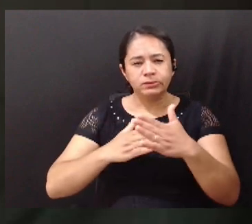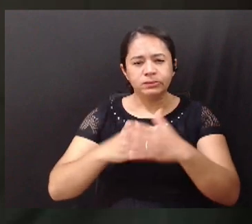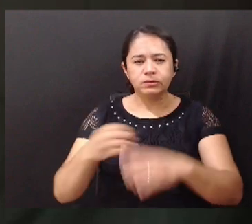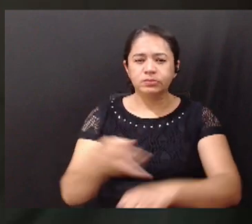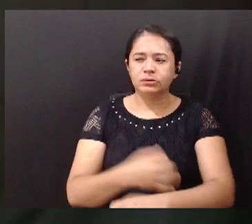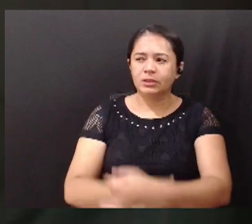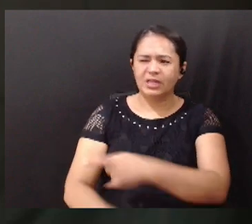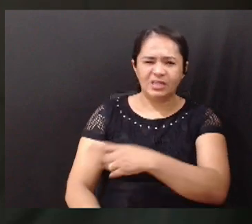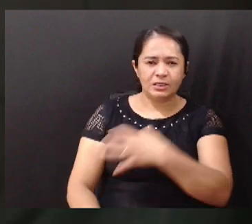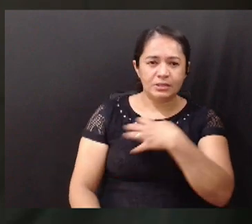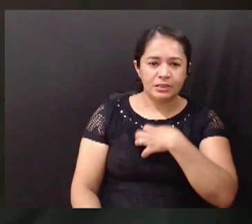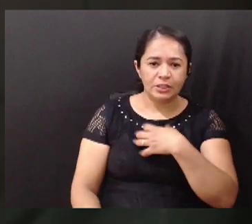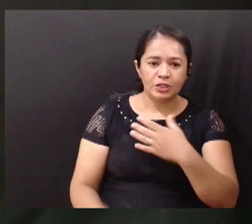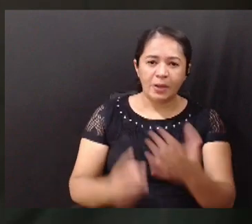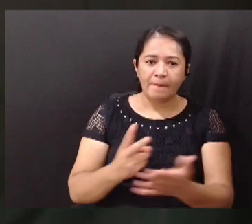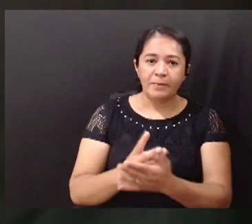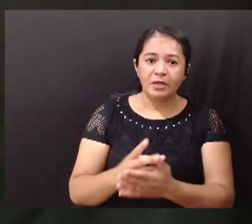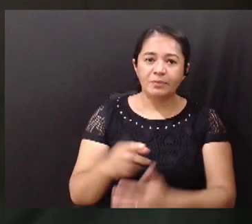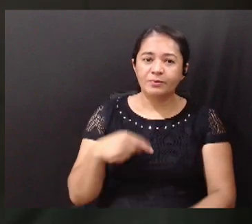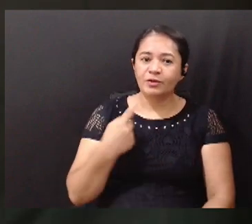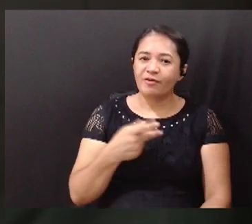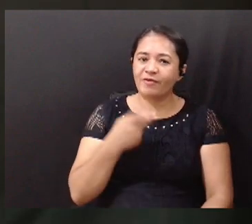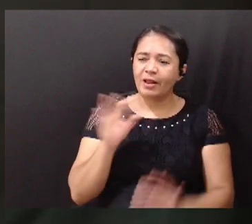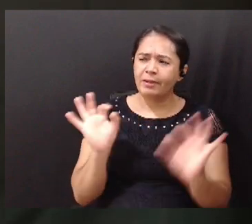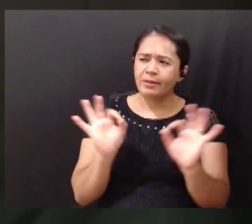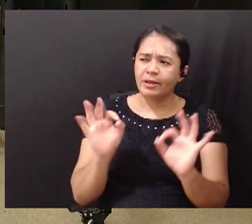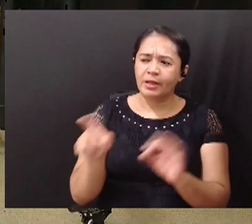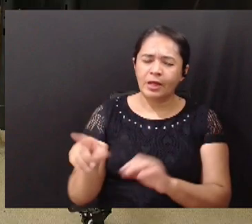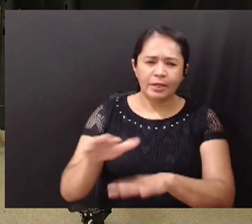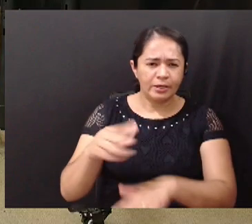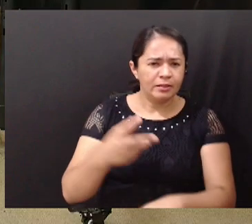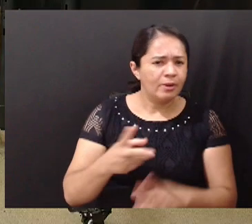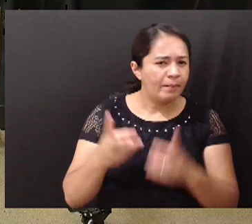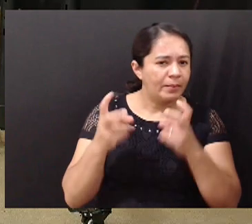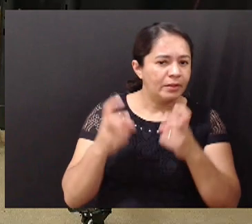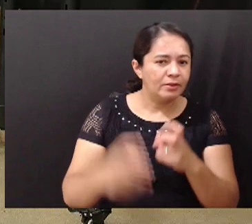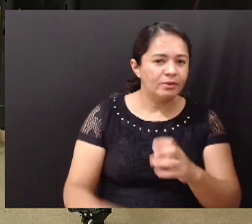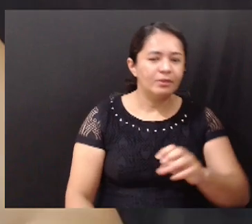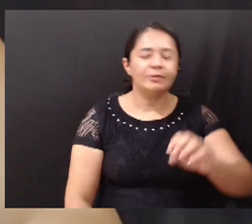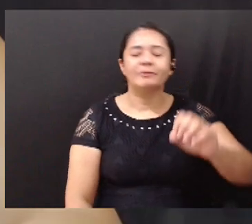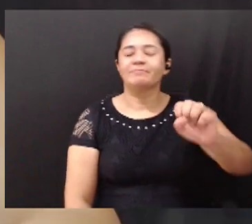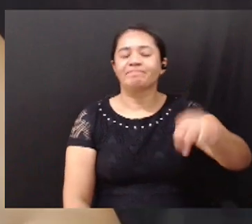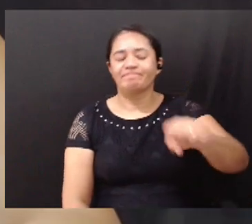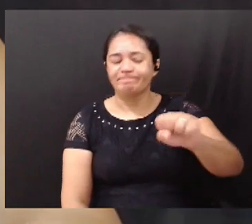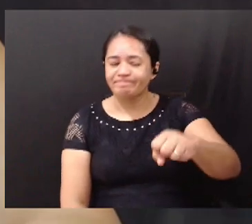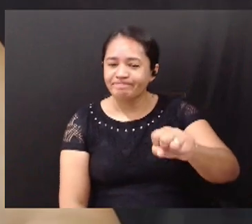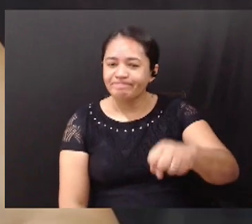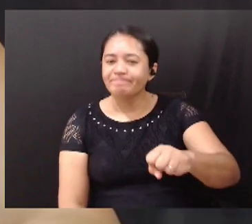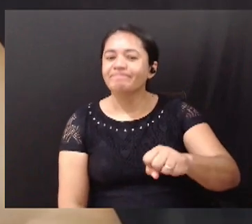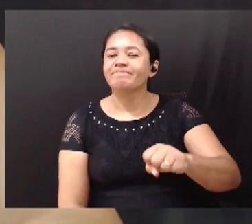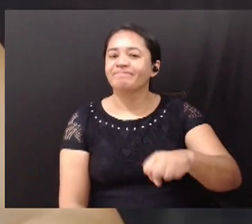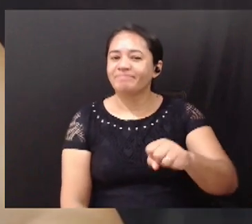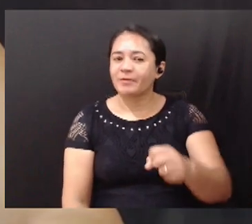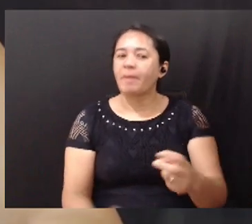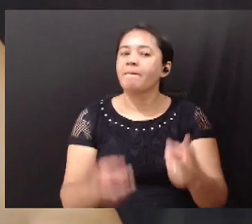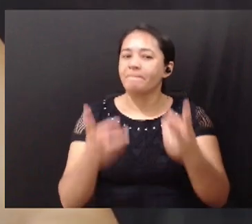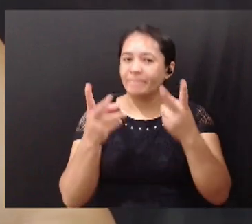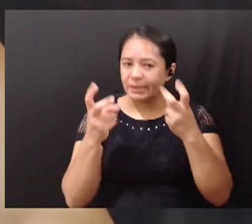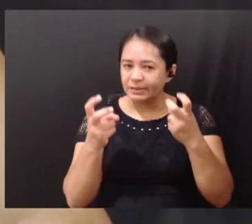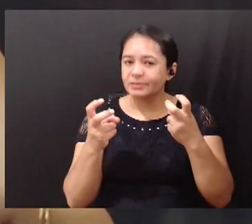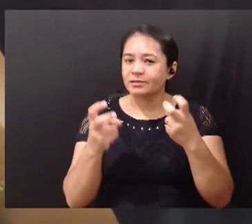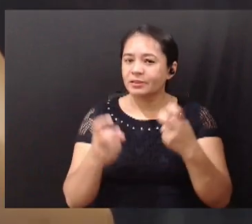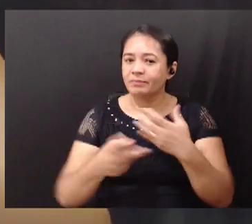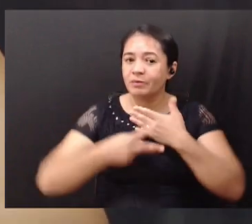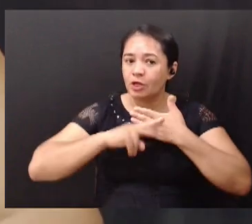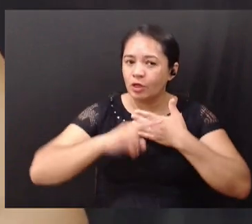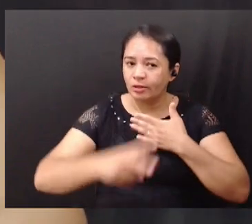sem ninguém falar nada? Elas percebem, Vanessa? Percebem. E o que elas fazem? Percebe, e isso reflete muito, né?